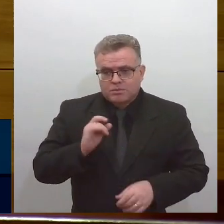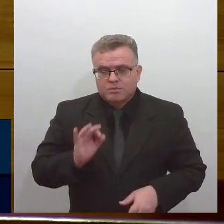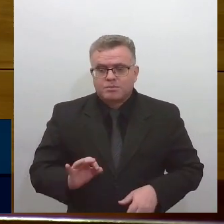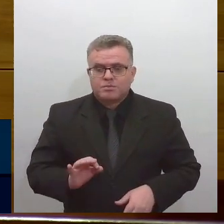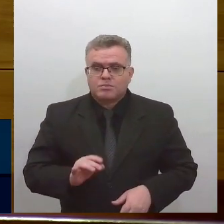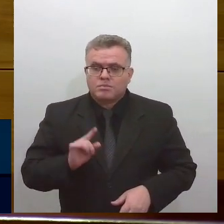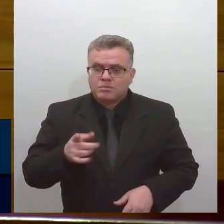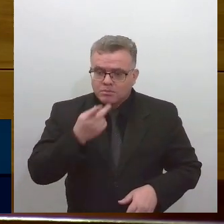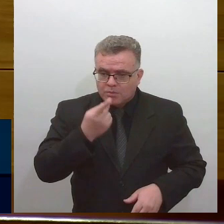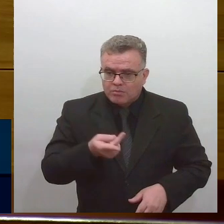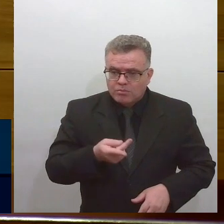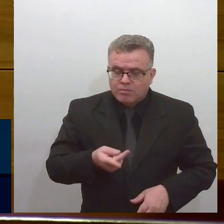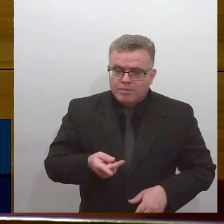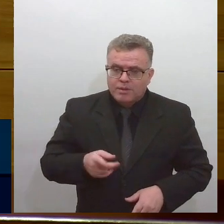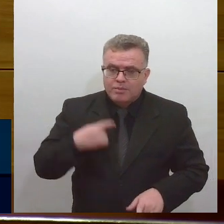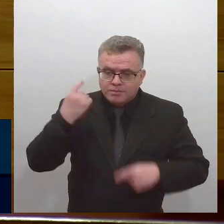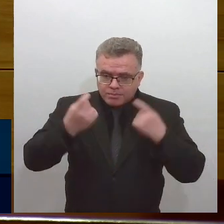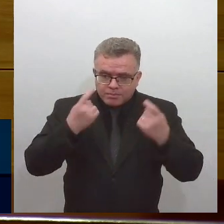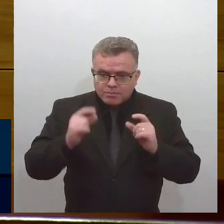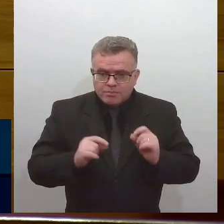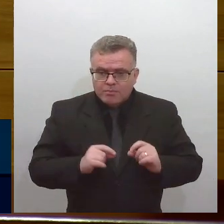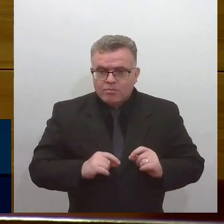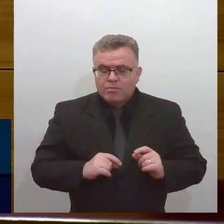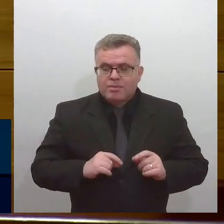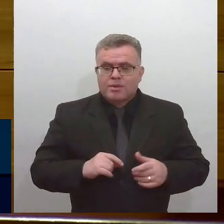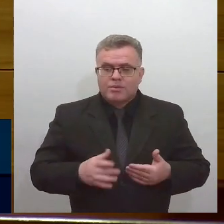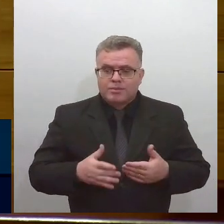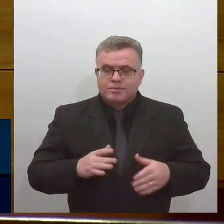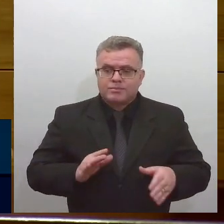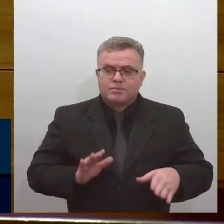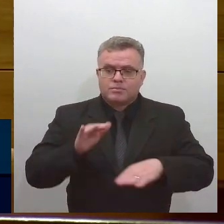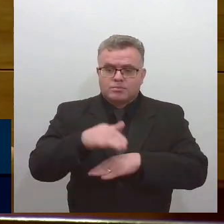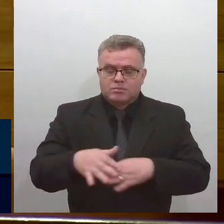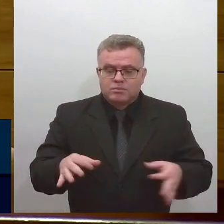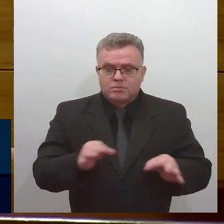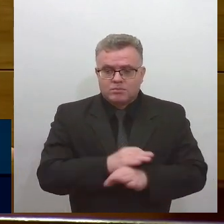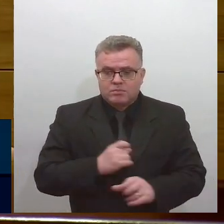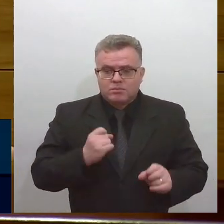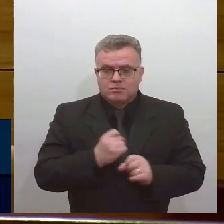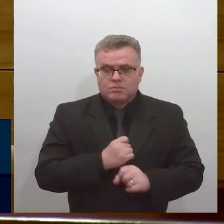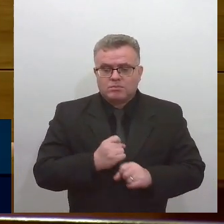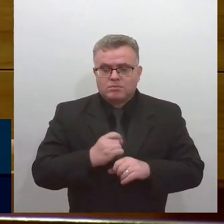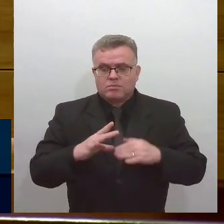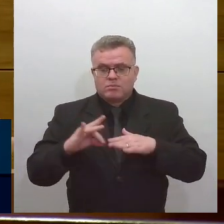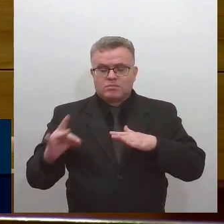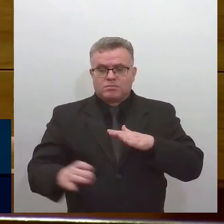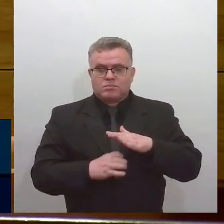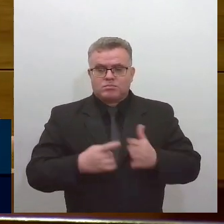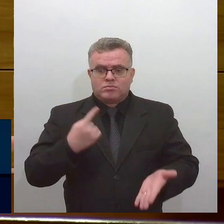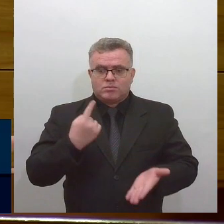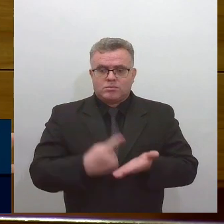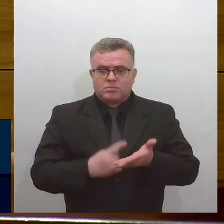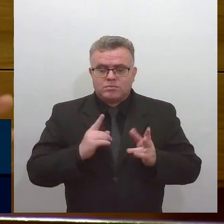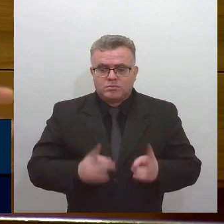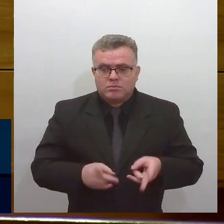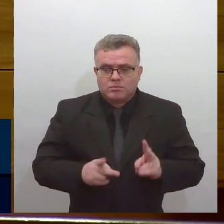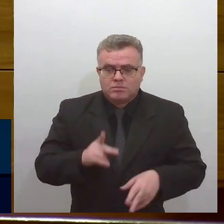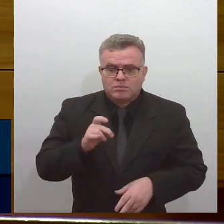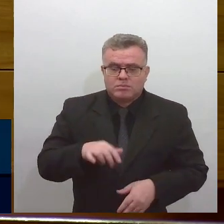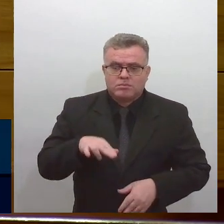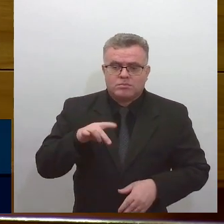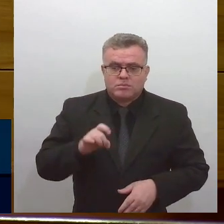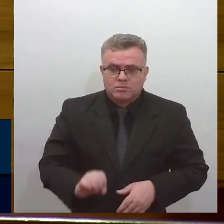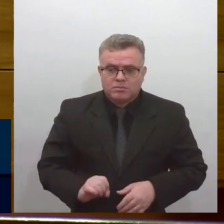tô preocupado quer dizer a ponte já tá tudo certo ser licitada a ponte Neópolis já foi já foi licitada já foi